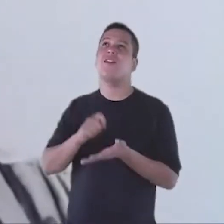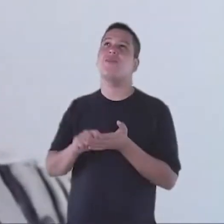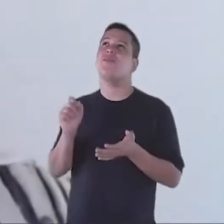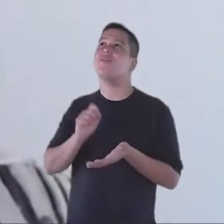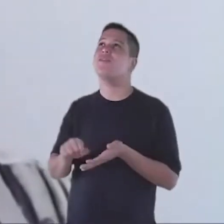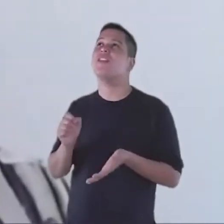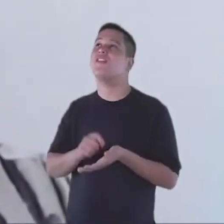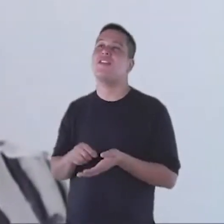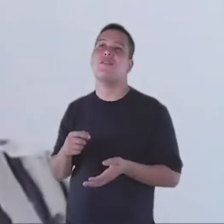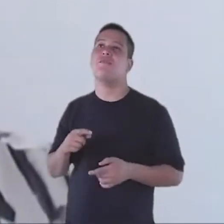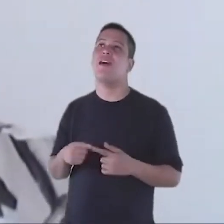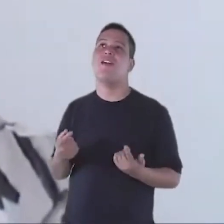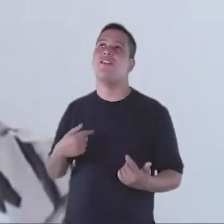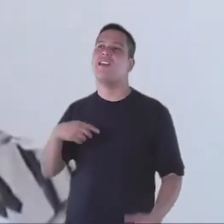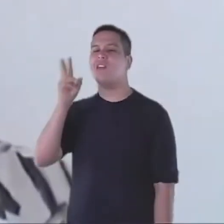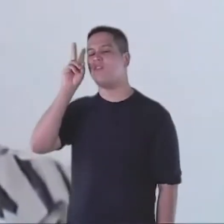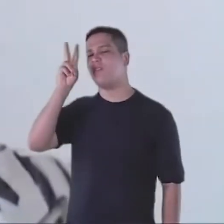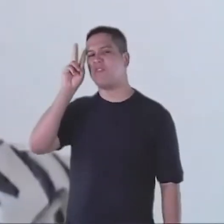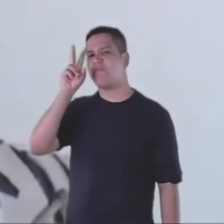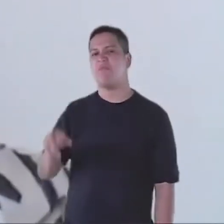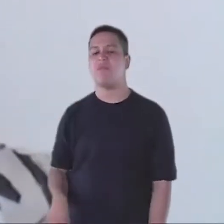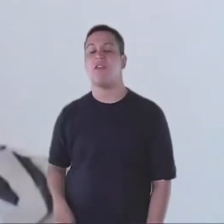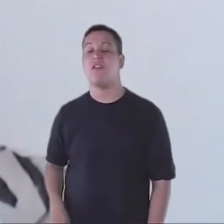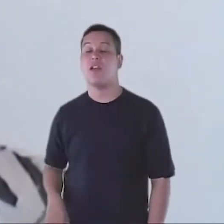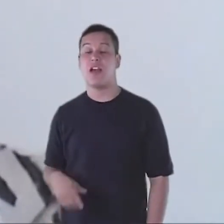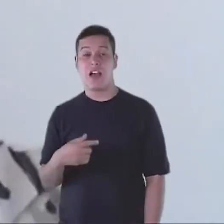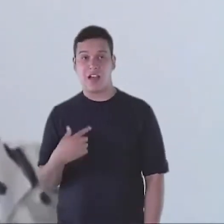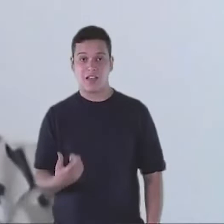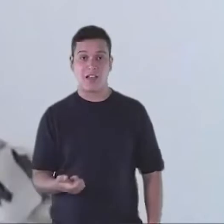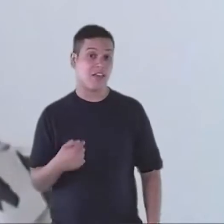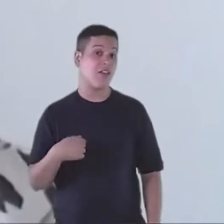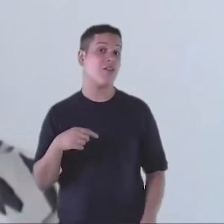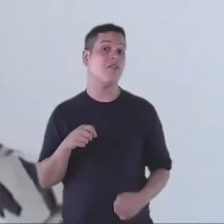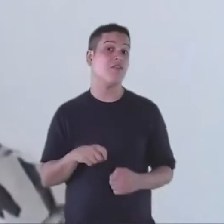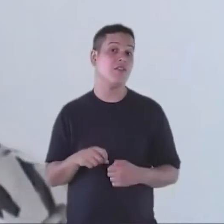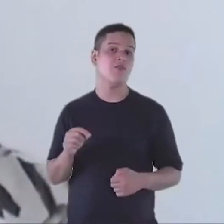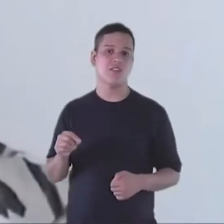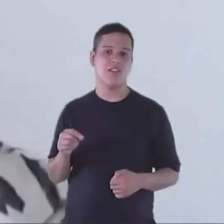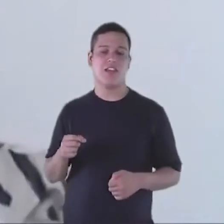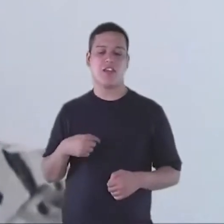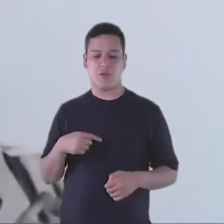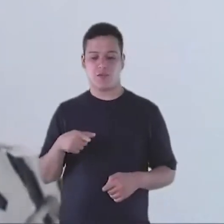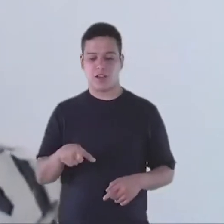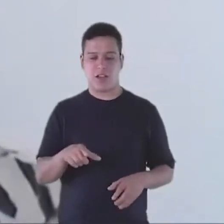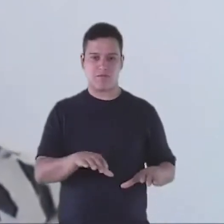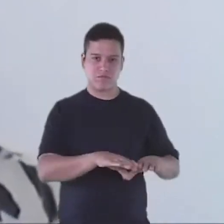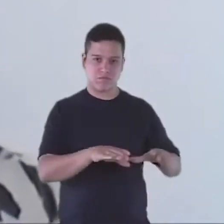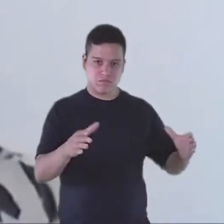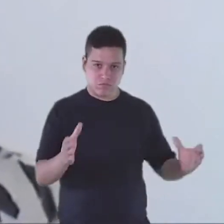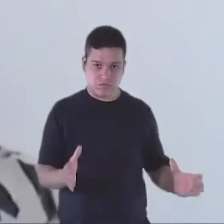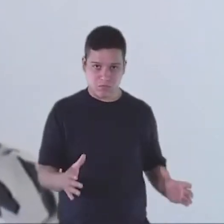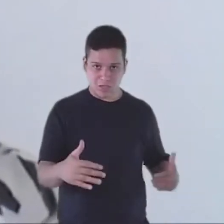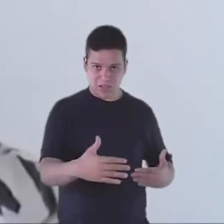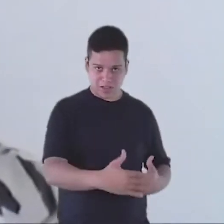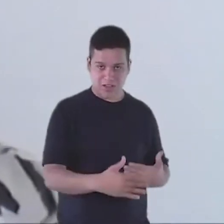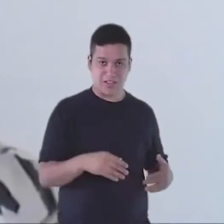que escreveu. E eu fui no baú dos inéditos dela, sem que ela